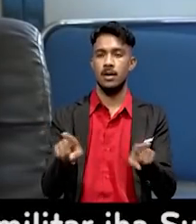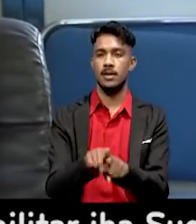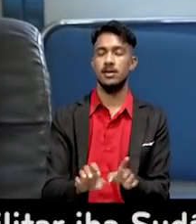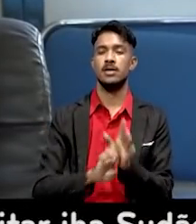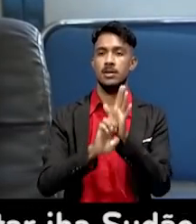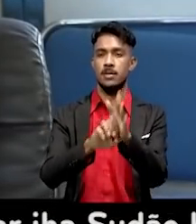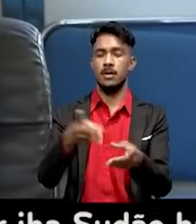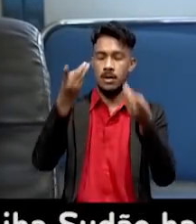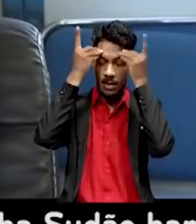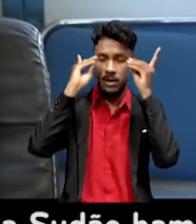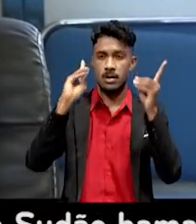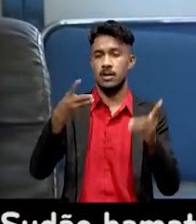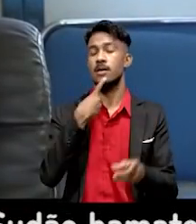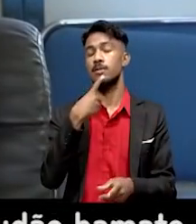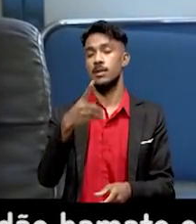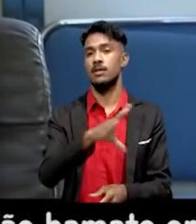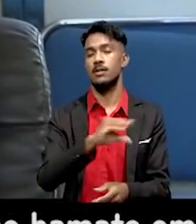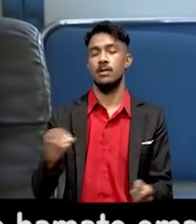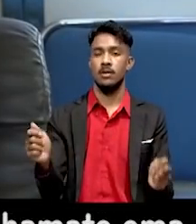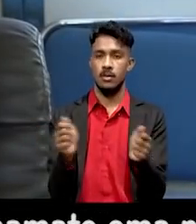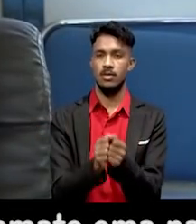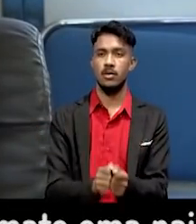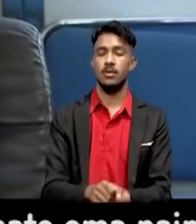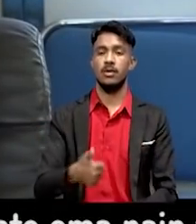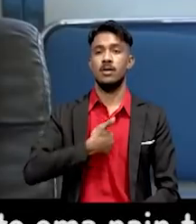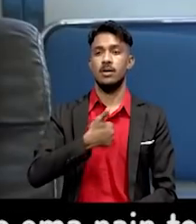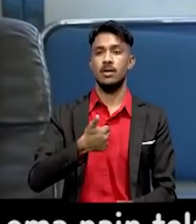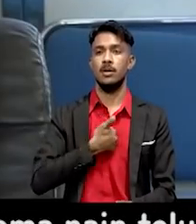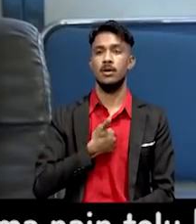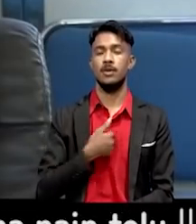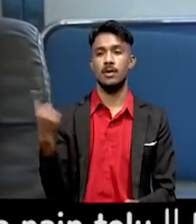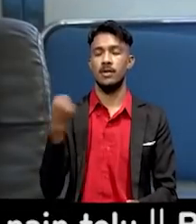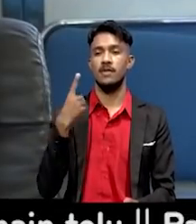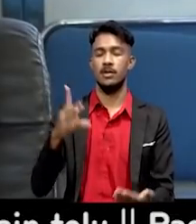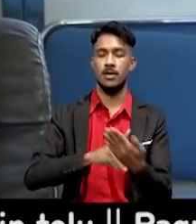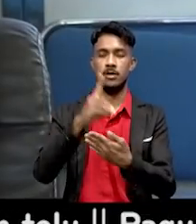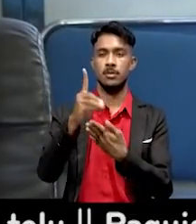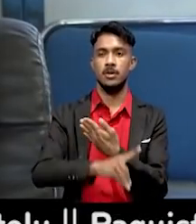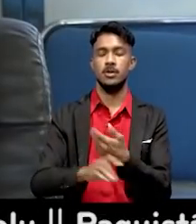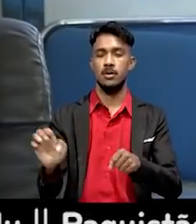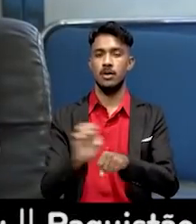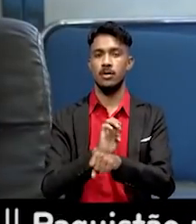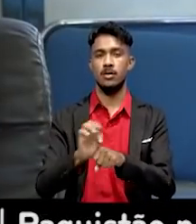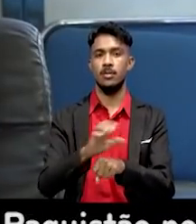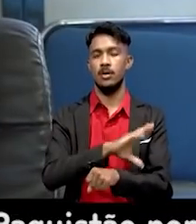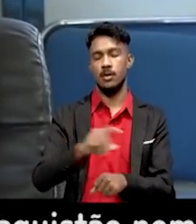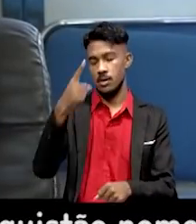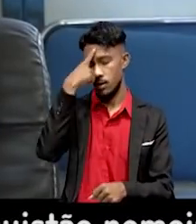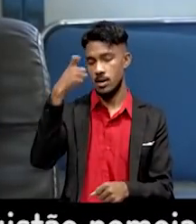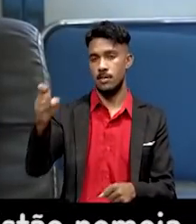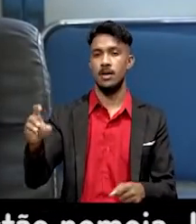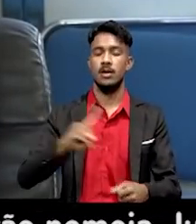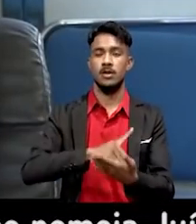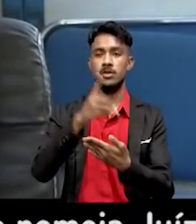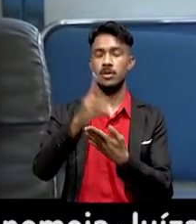determinante ou critério absoluto para desenvolvimento econômico também desenvolvimento econômico de